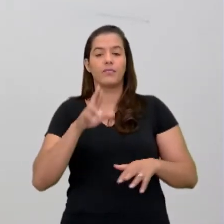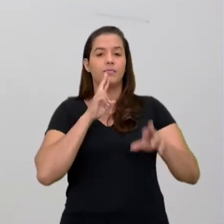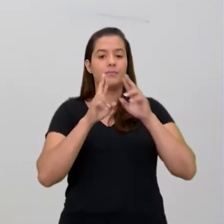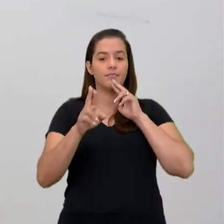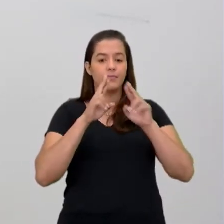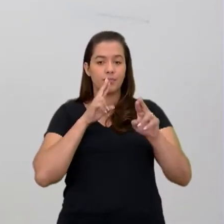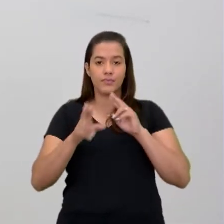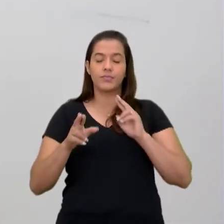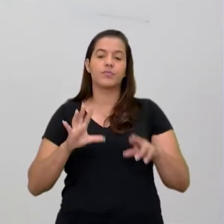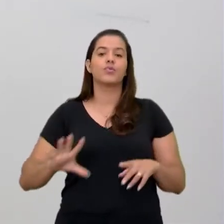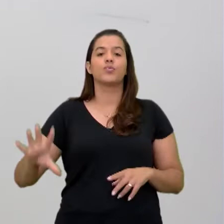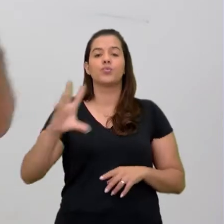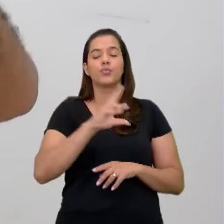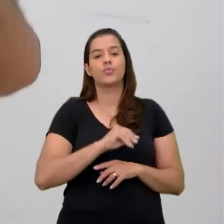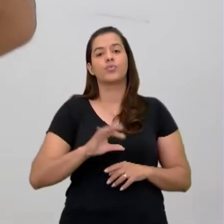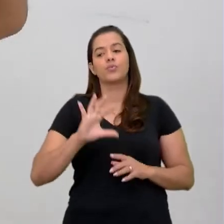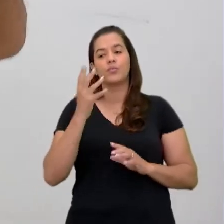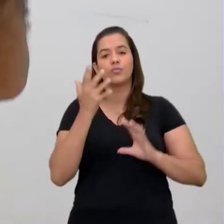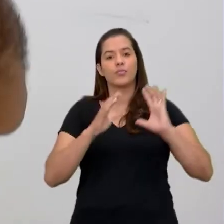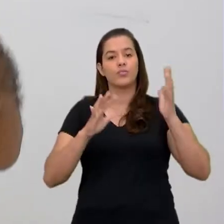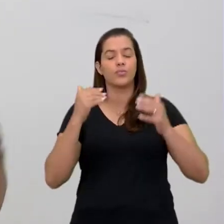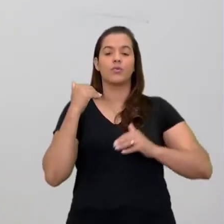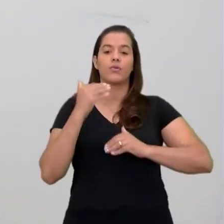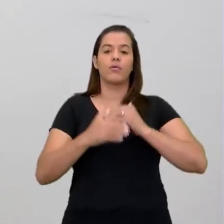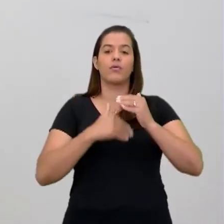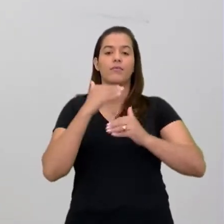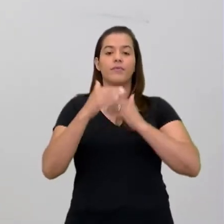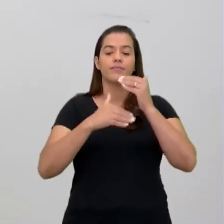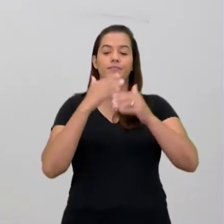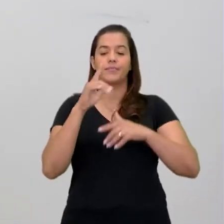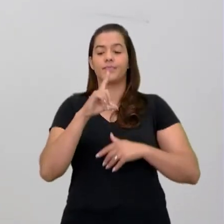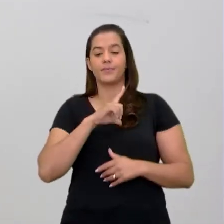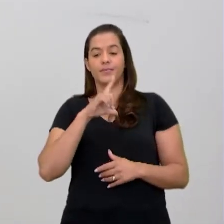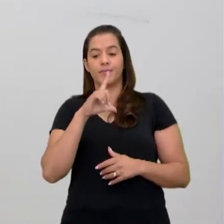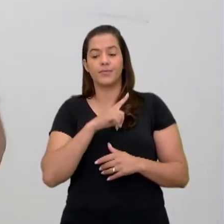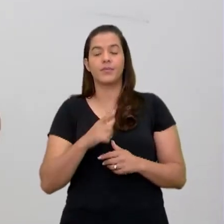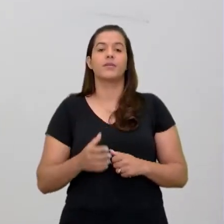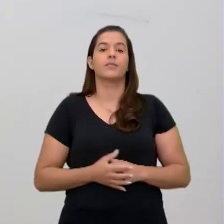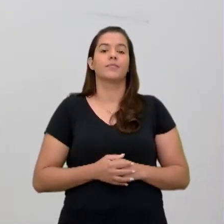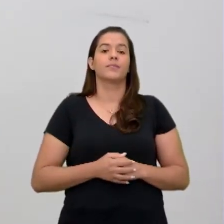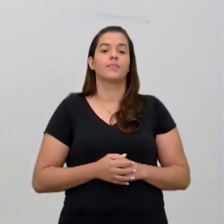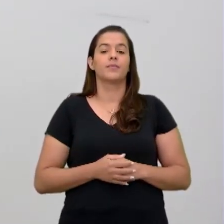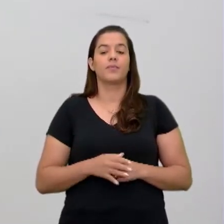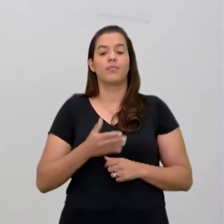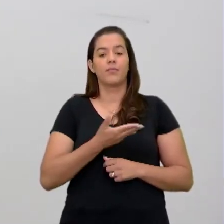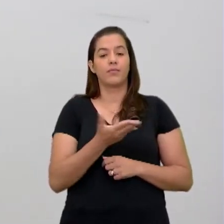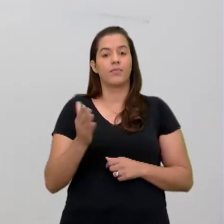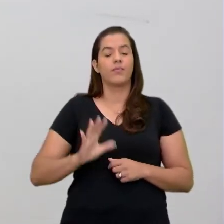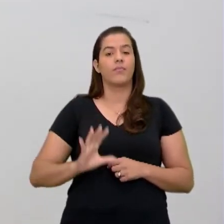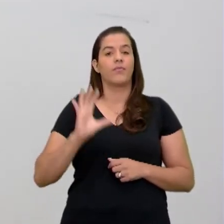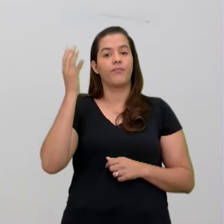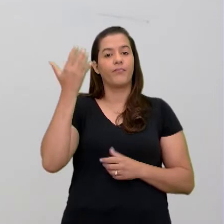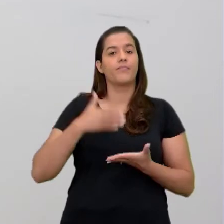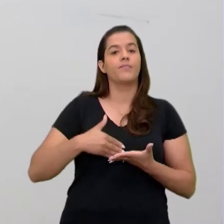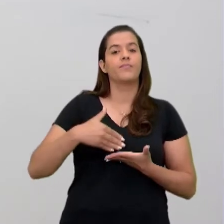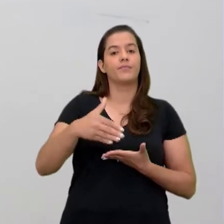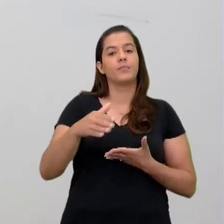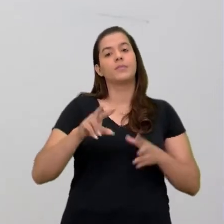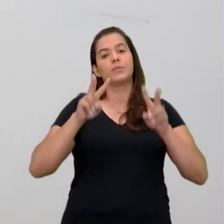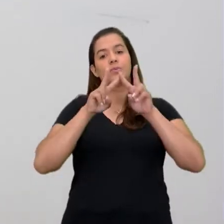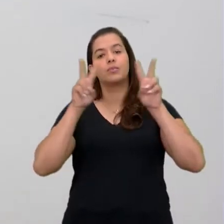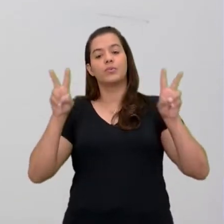essas problematizações, evoluindo essas questões que surgiram a partir dos